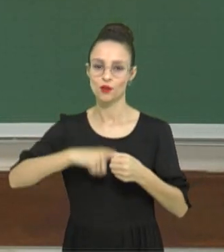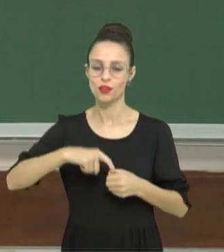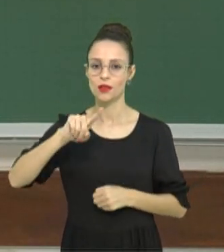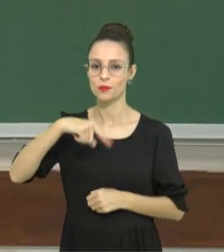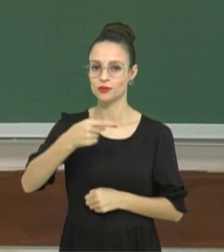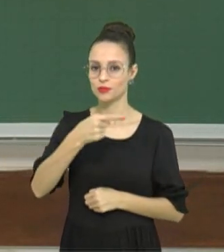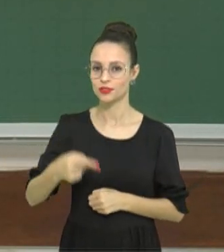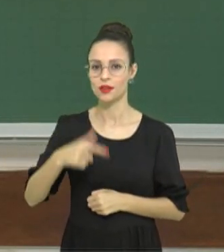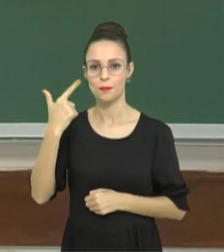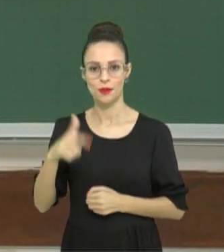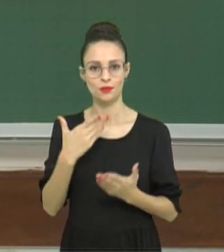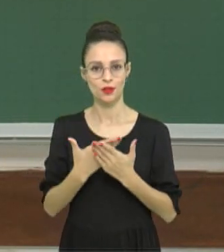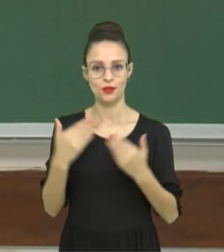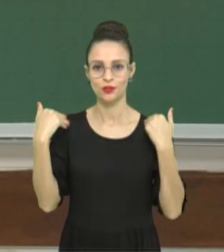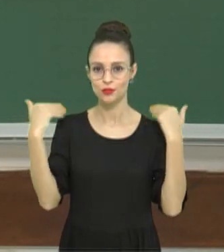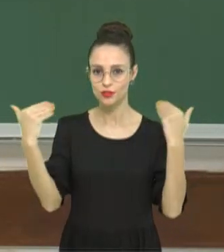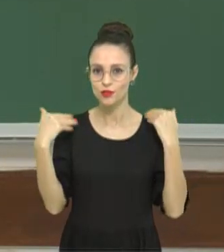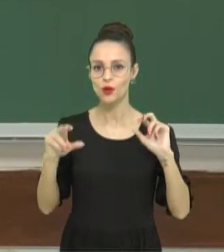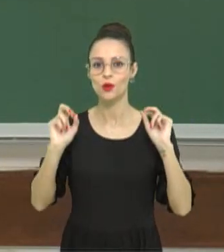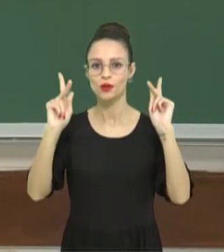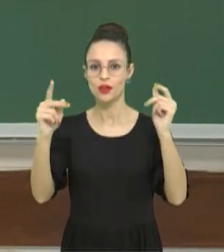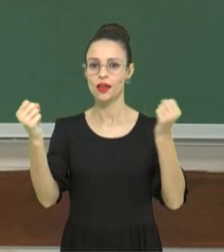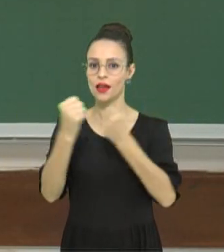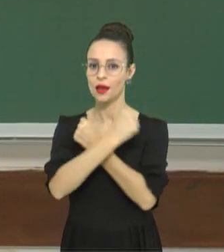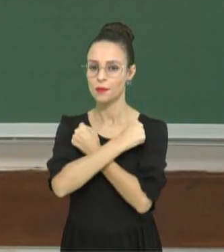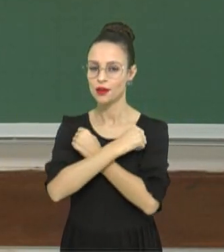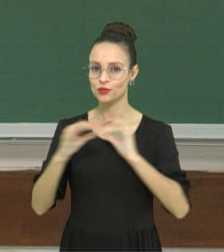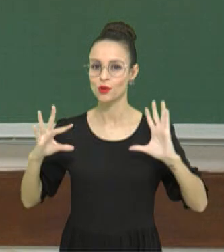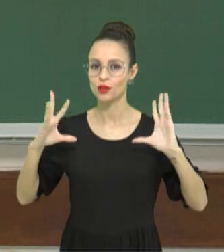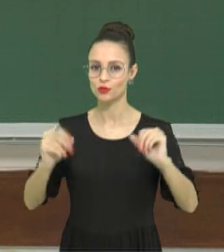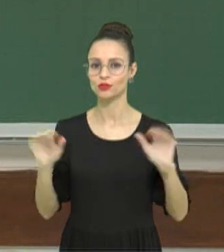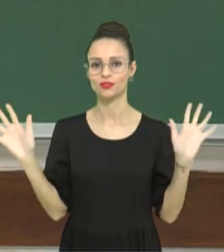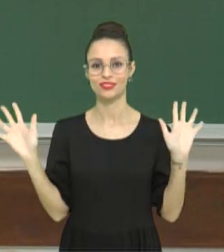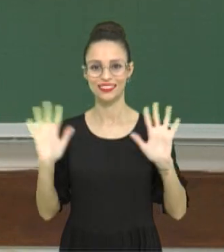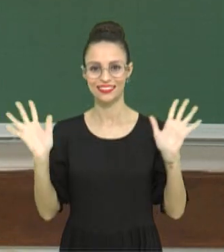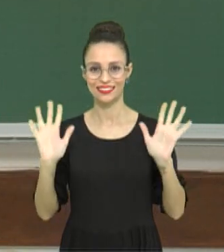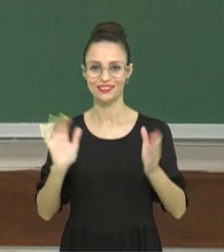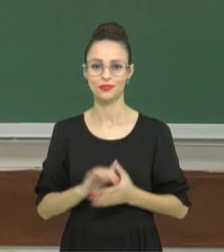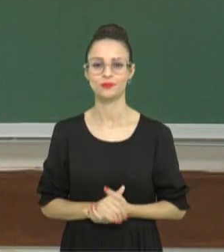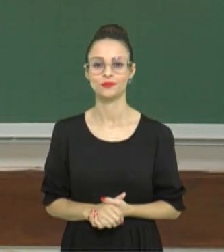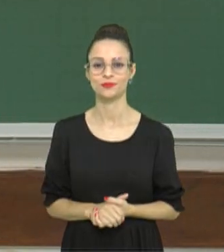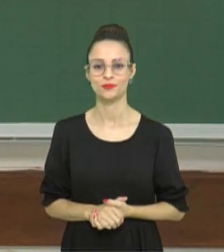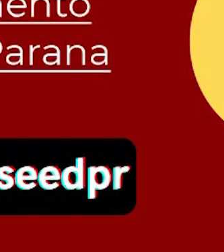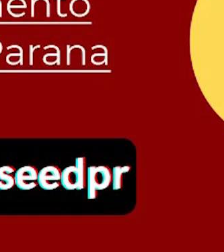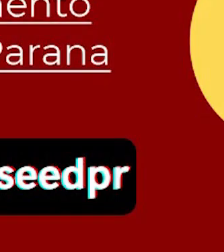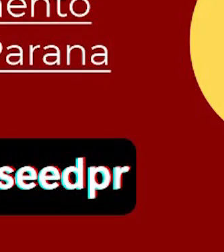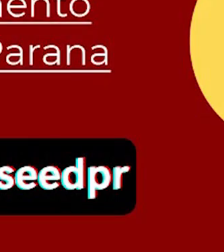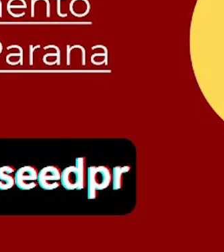com mais uma aula de educação física, ok? Então, um abraço a vocês, tchau, tchau, até a próxima.